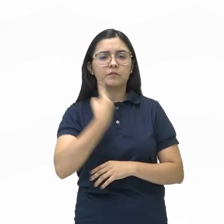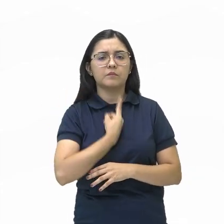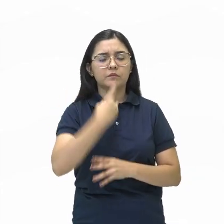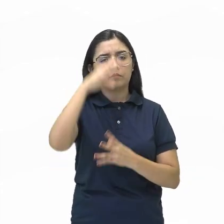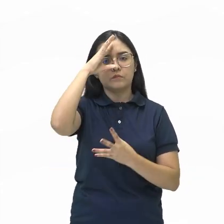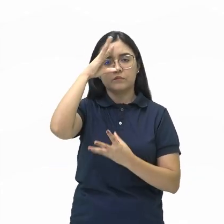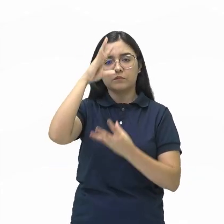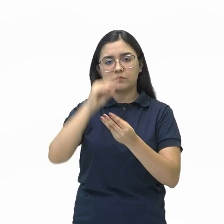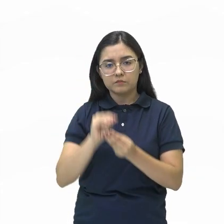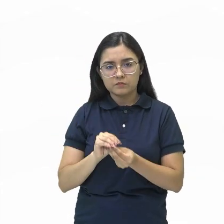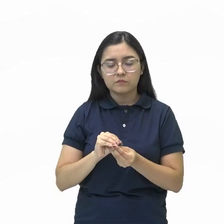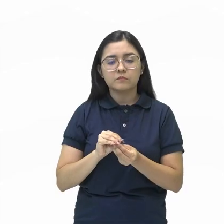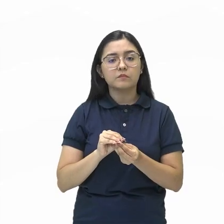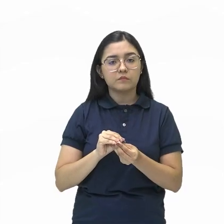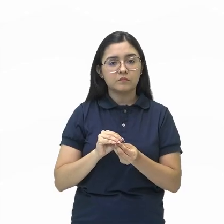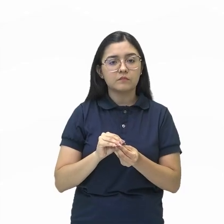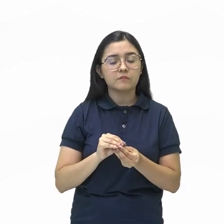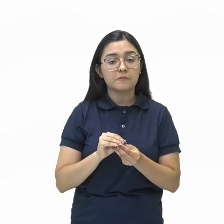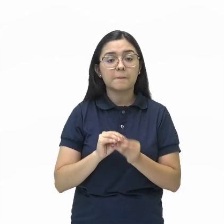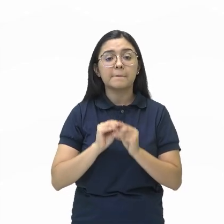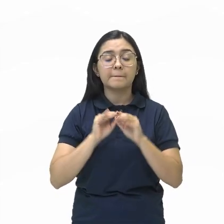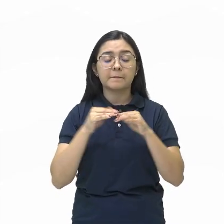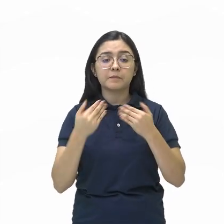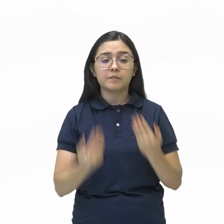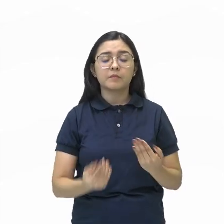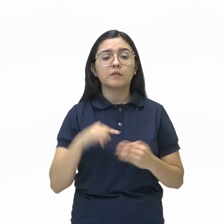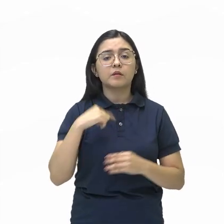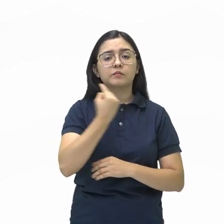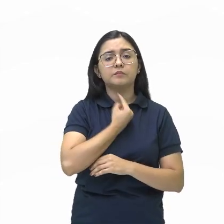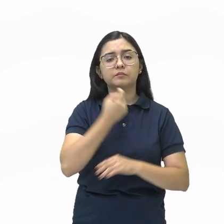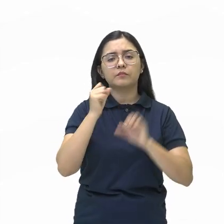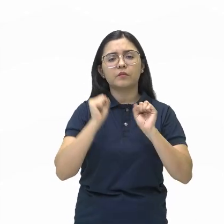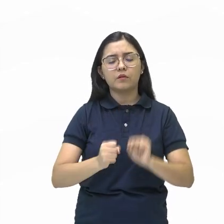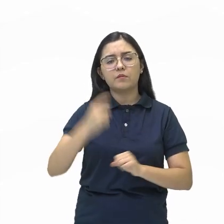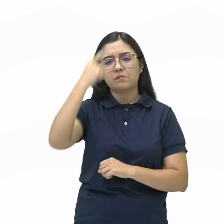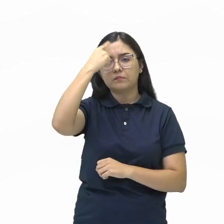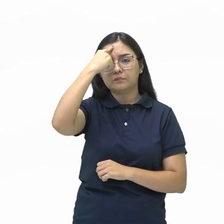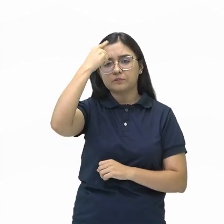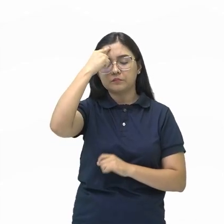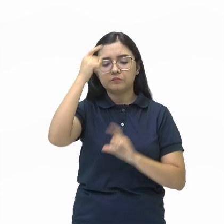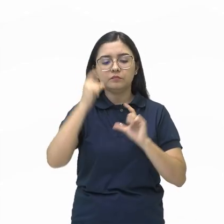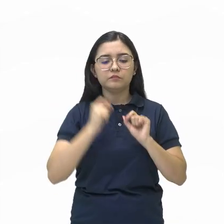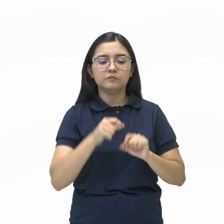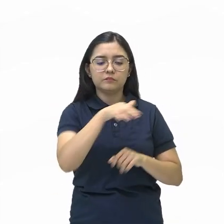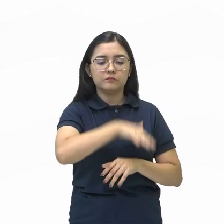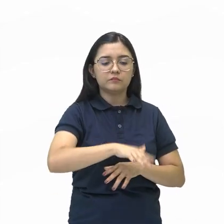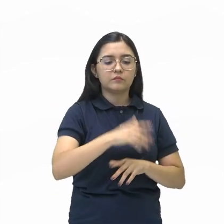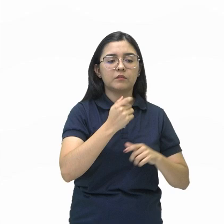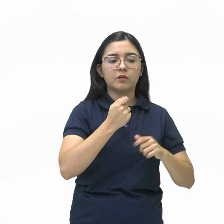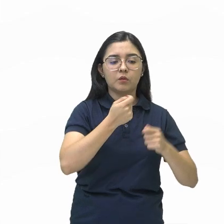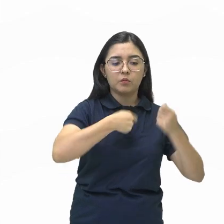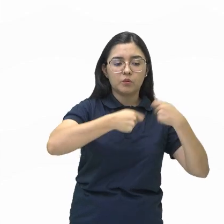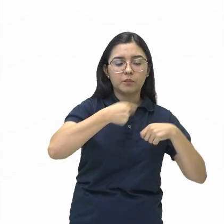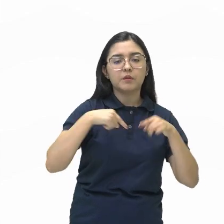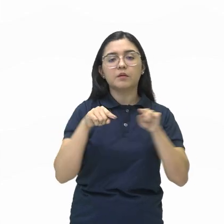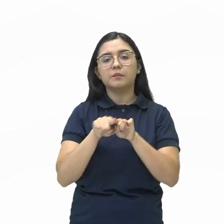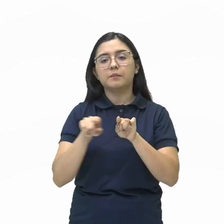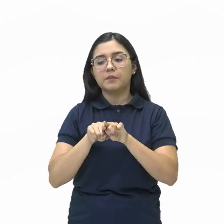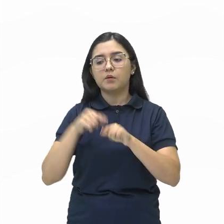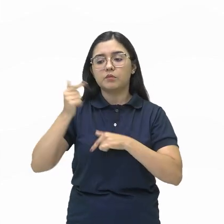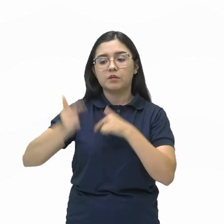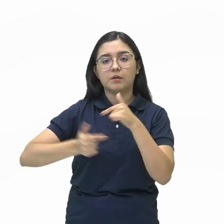essas concepções para que nós possamos pensar a economia e o trabalho no mundo de